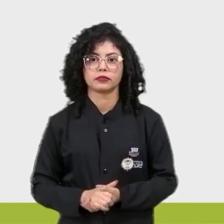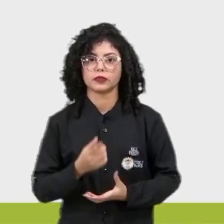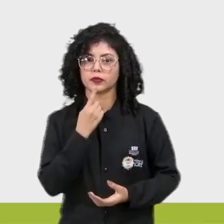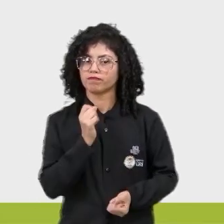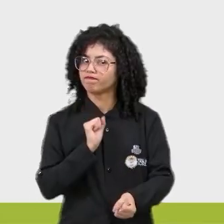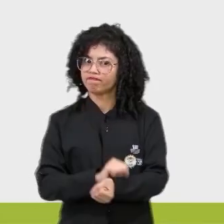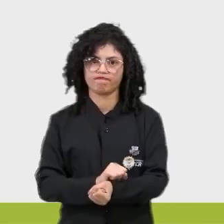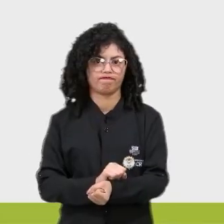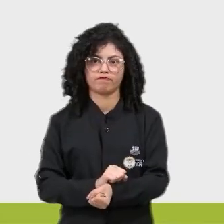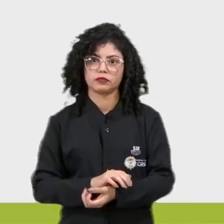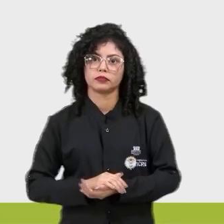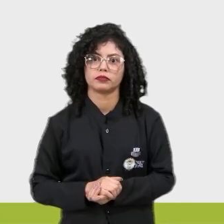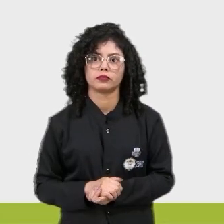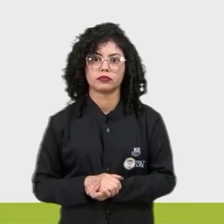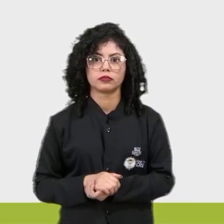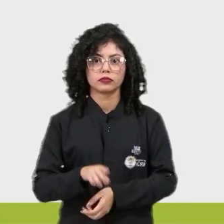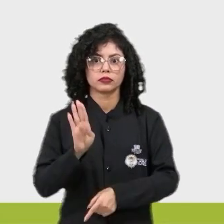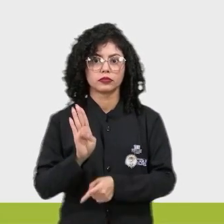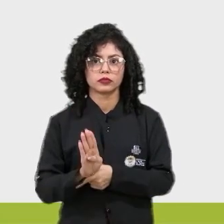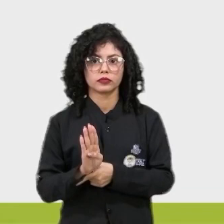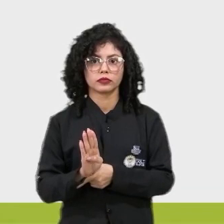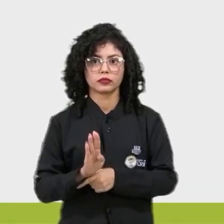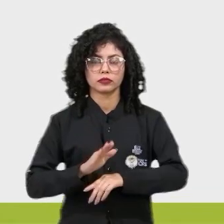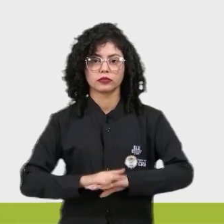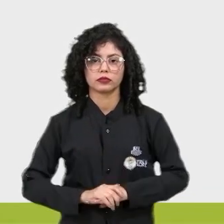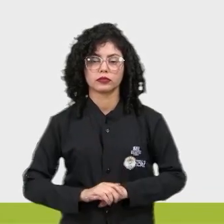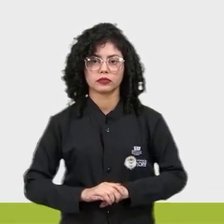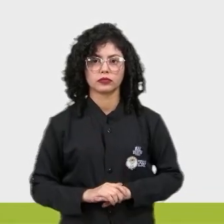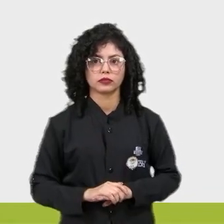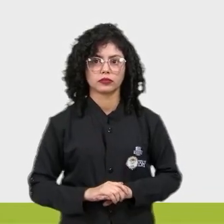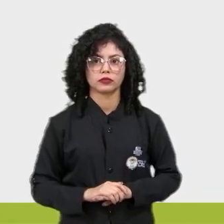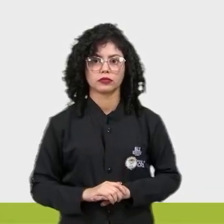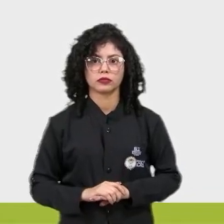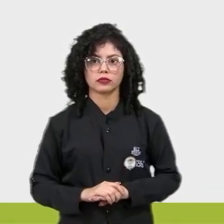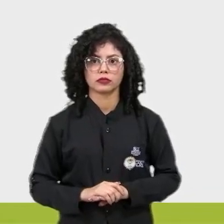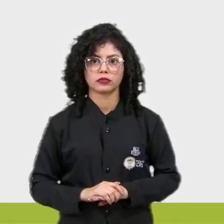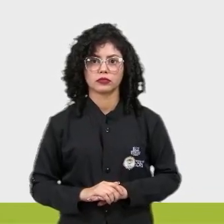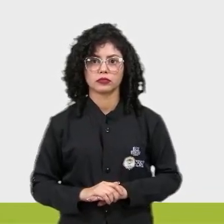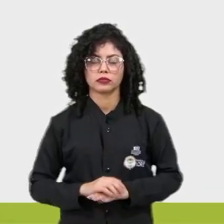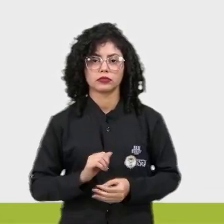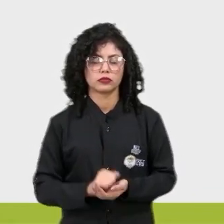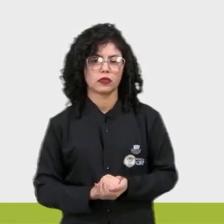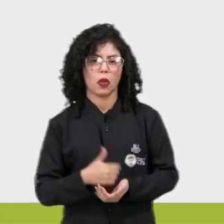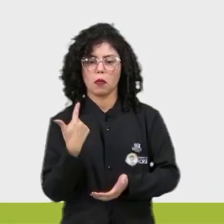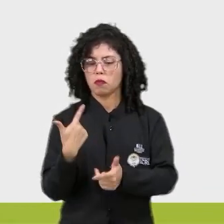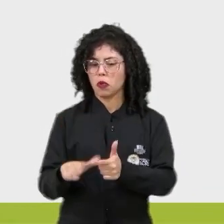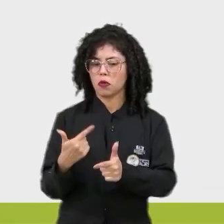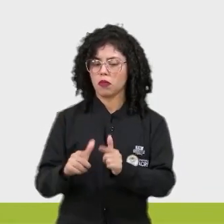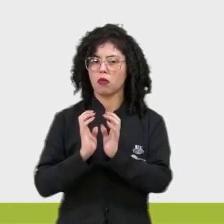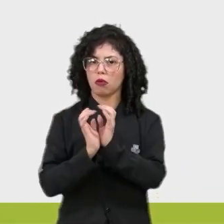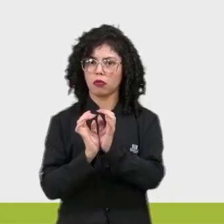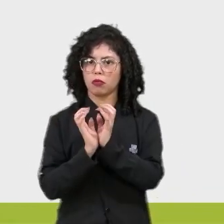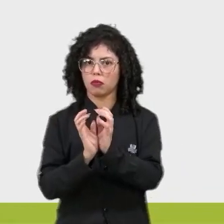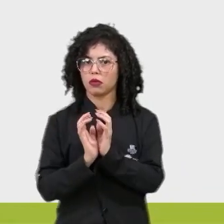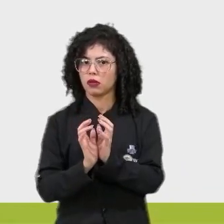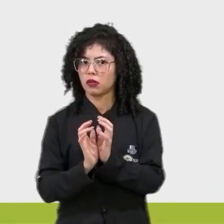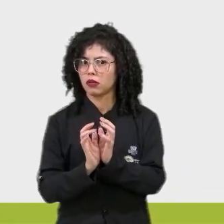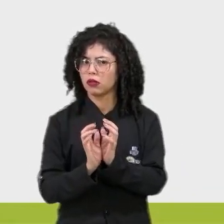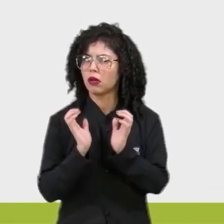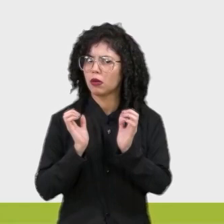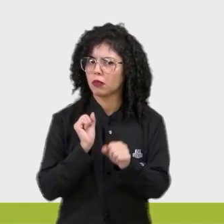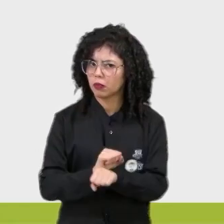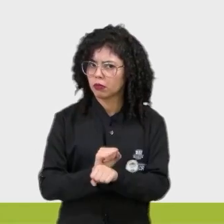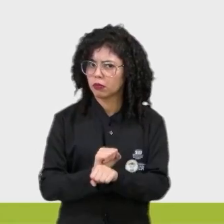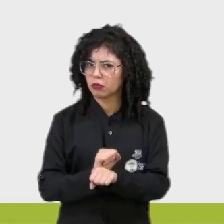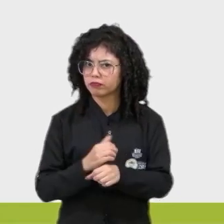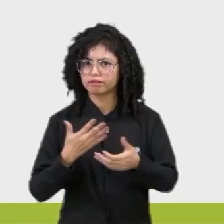não para. Típicos de alguns casos de acidente vascular cerebral. Opa, parece que está certinho essa